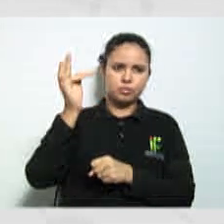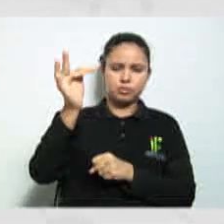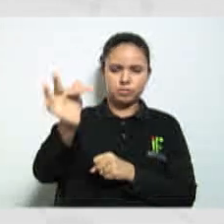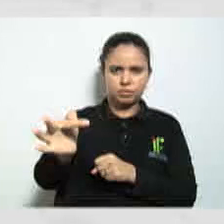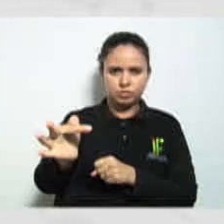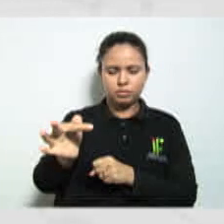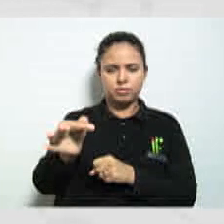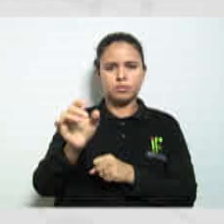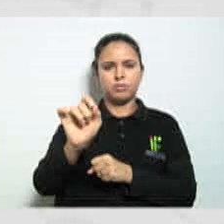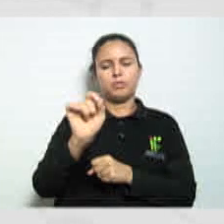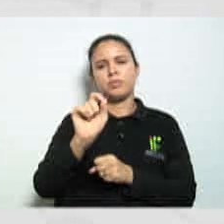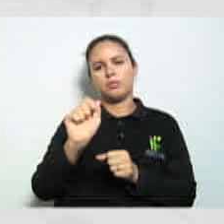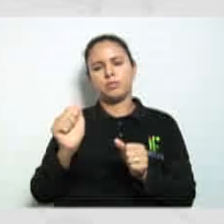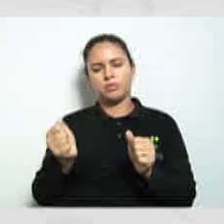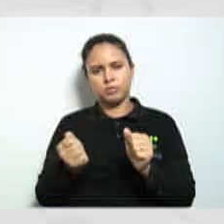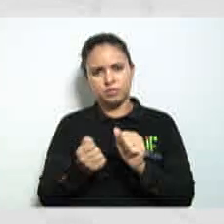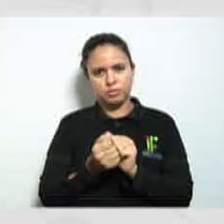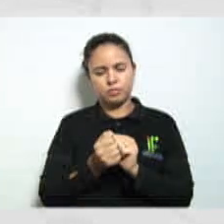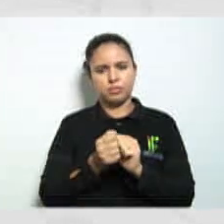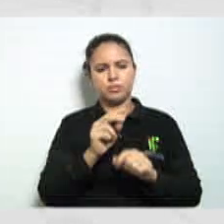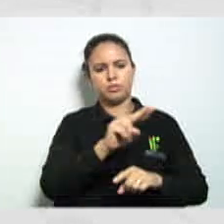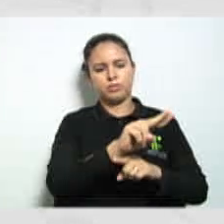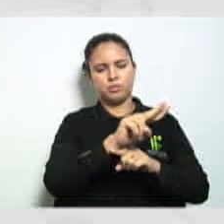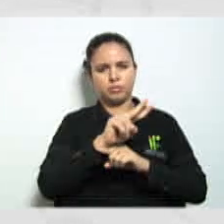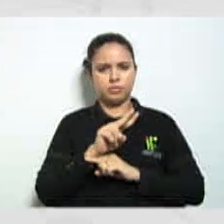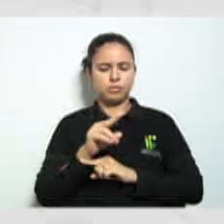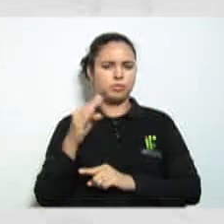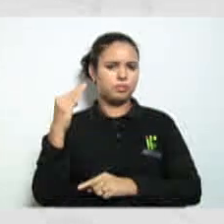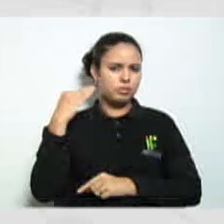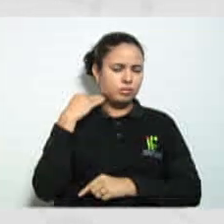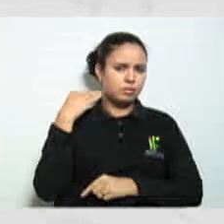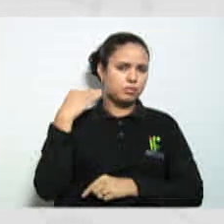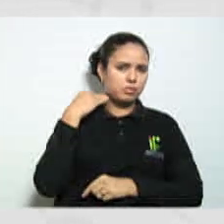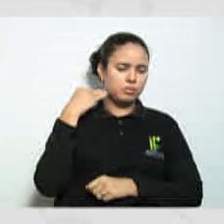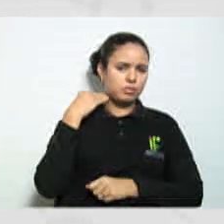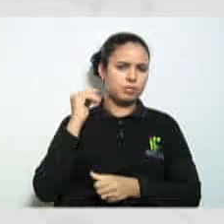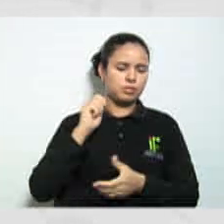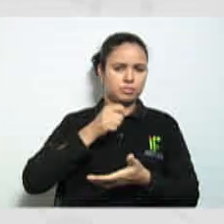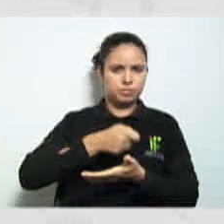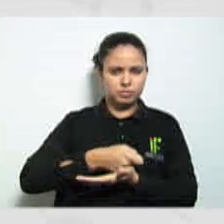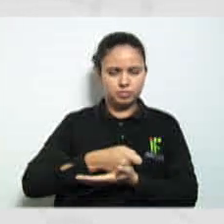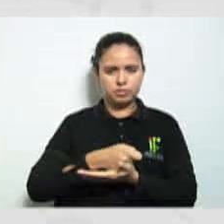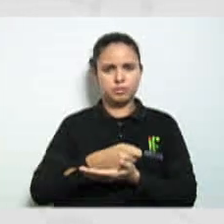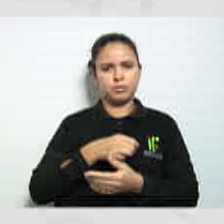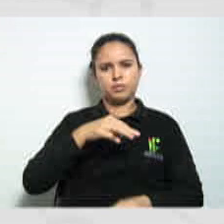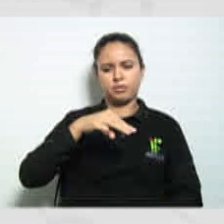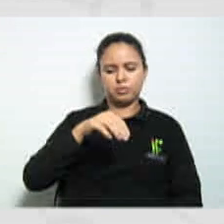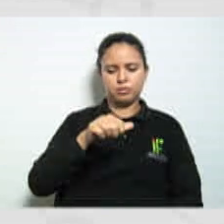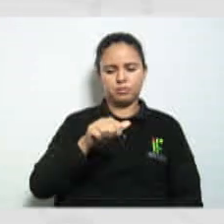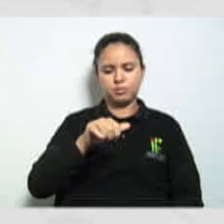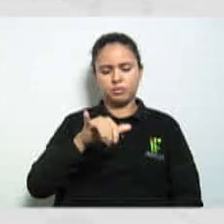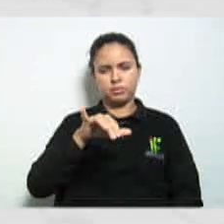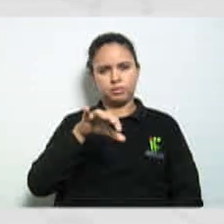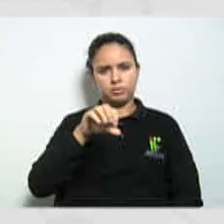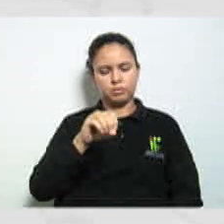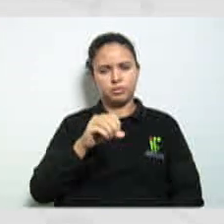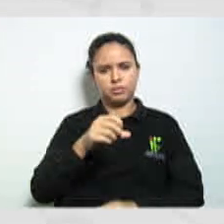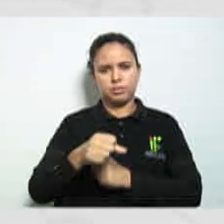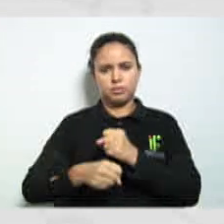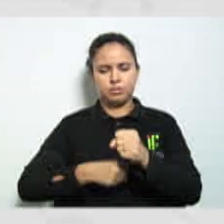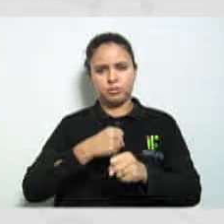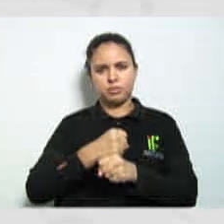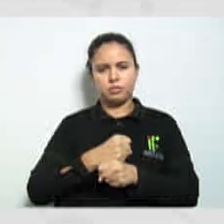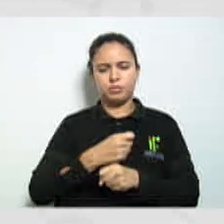junto à instituição financeira, bancos, que irá iniciar o seu pagamento somente em maio de 2018. Ok, essa aqui está errada, né? No passivo